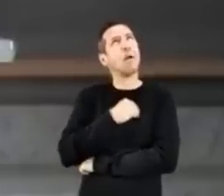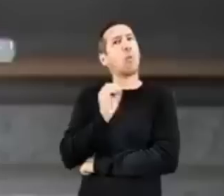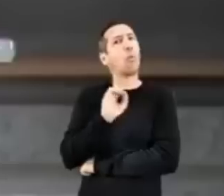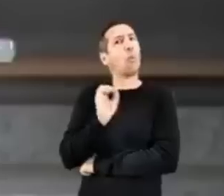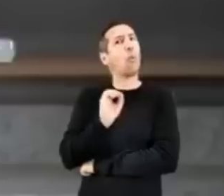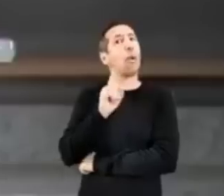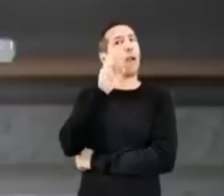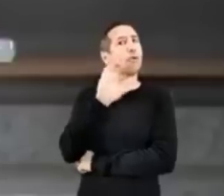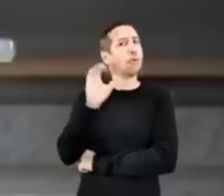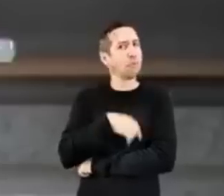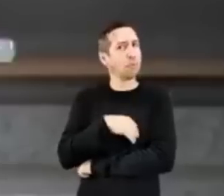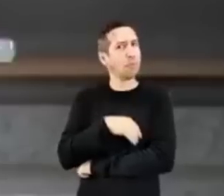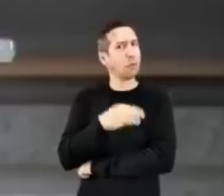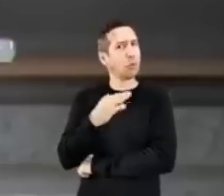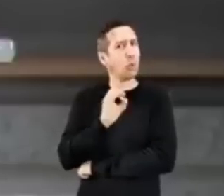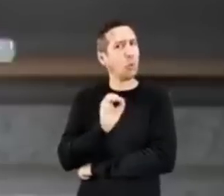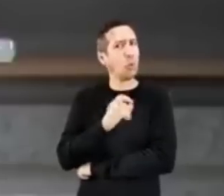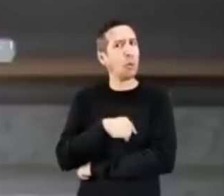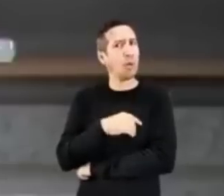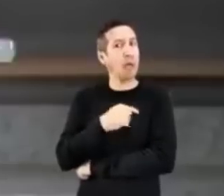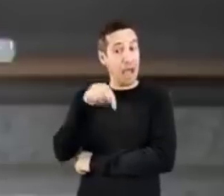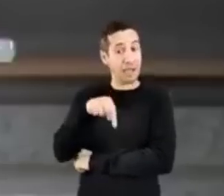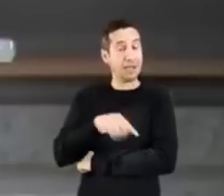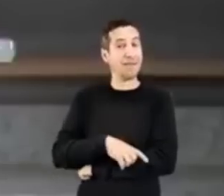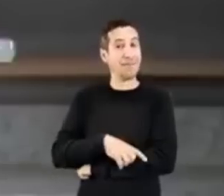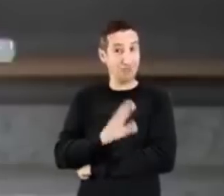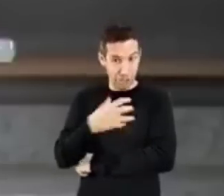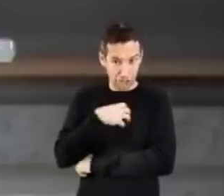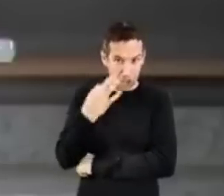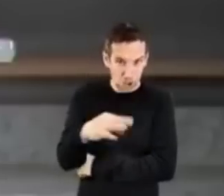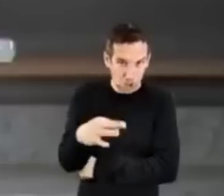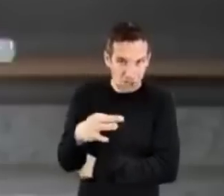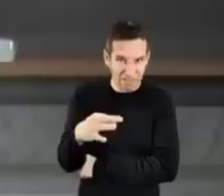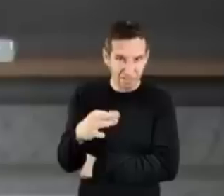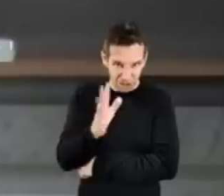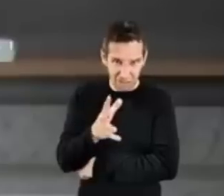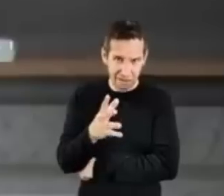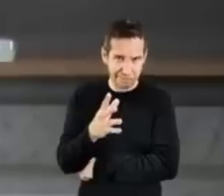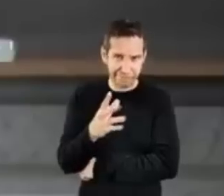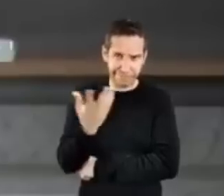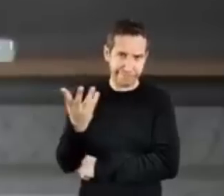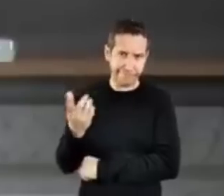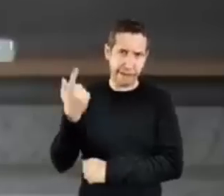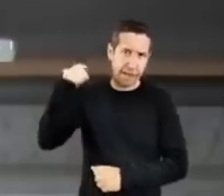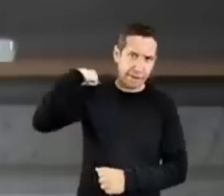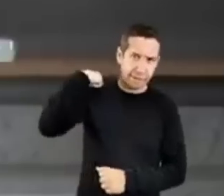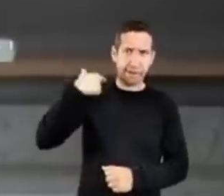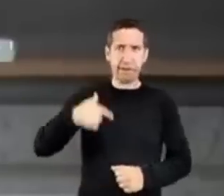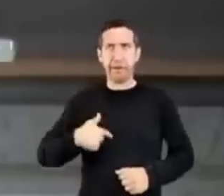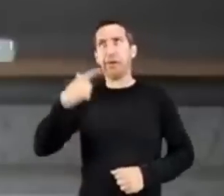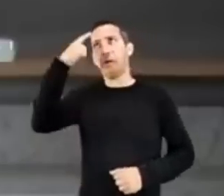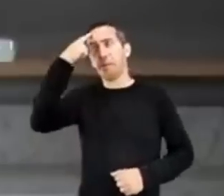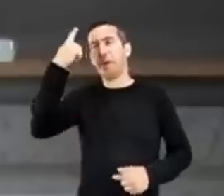tá sem dor já sentiu dor o seu corpo nas costas as pernas na cabeça